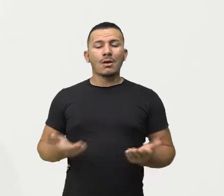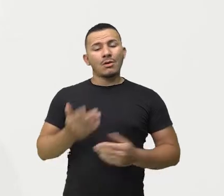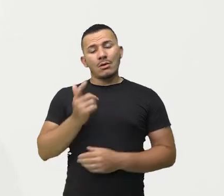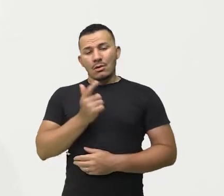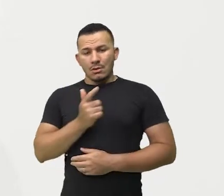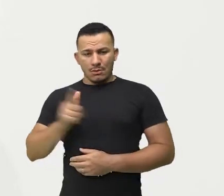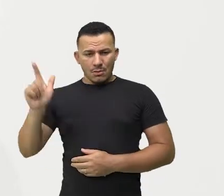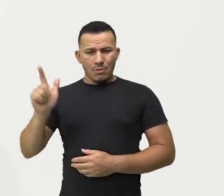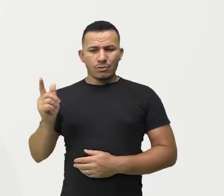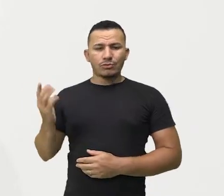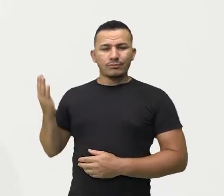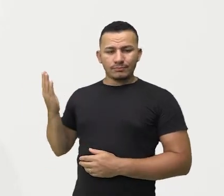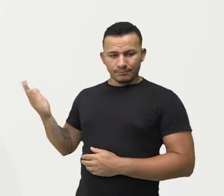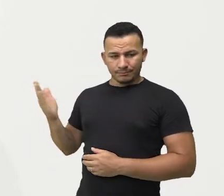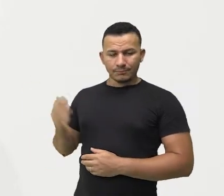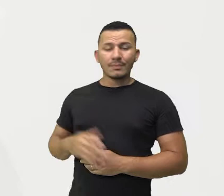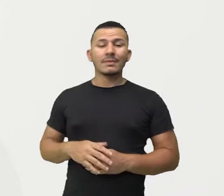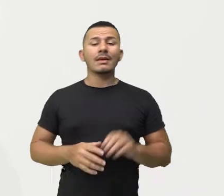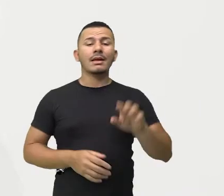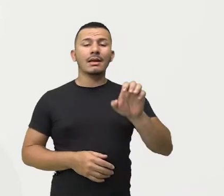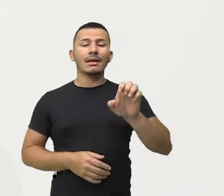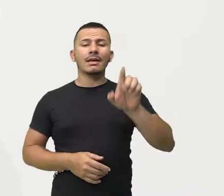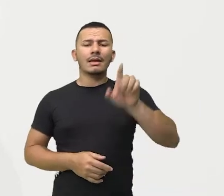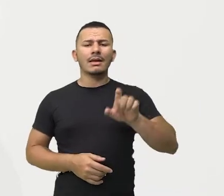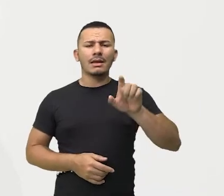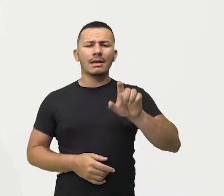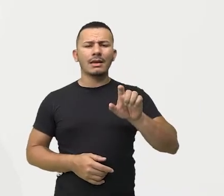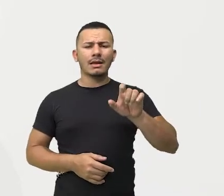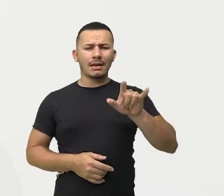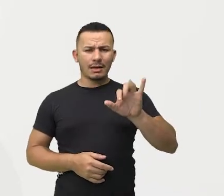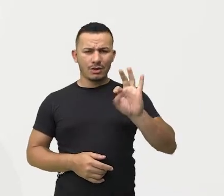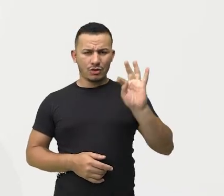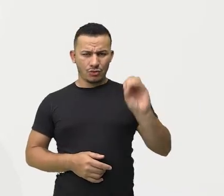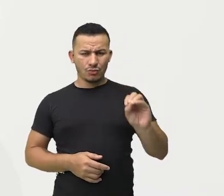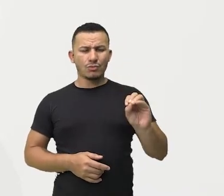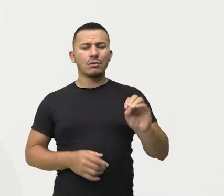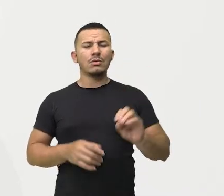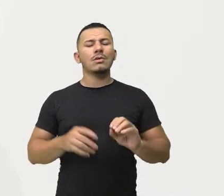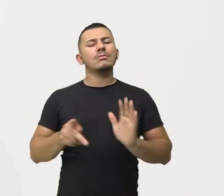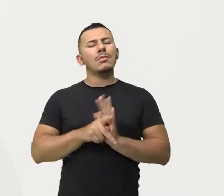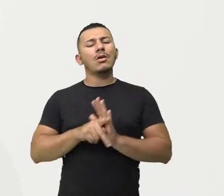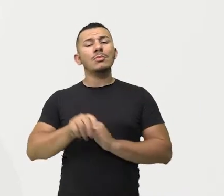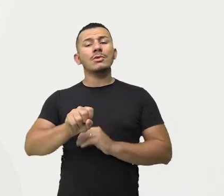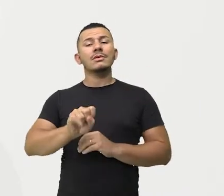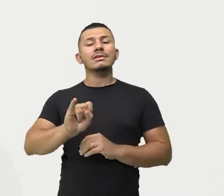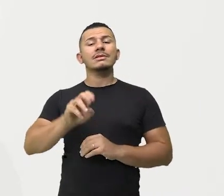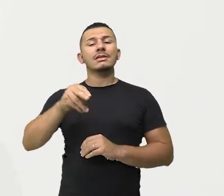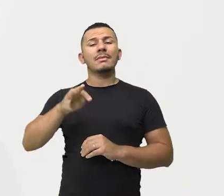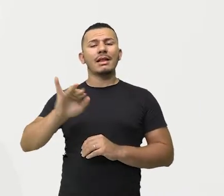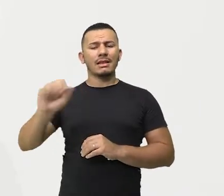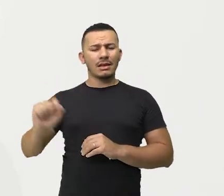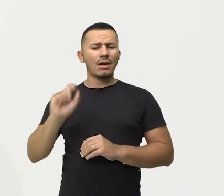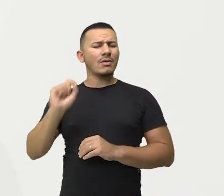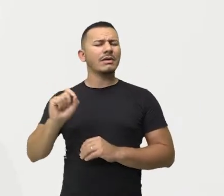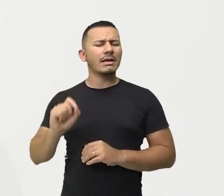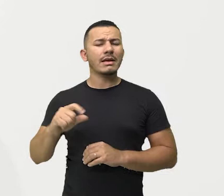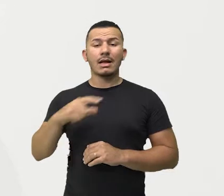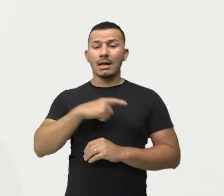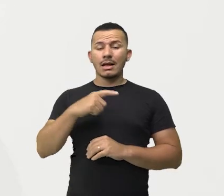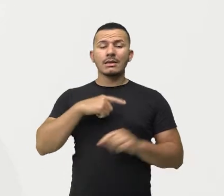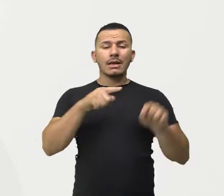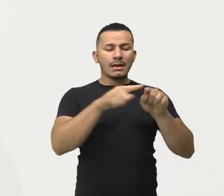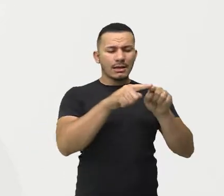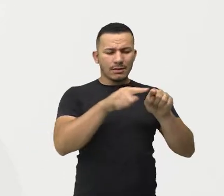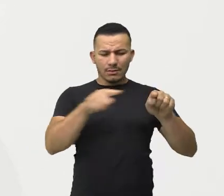seguinte, eixo de simetria. Então, o que é um eixo de simetria? Ela é uma reta sobre a